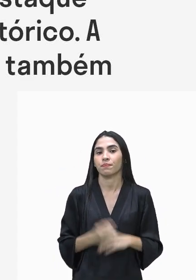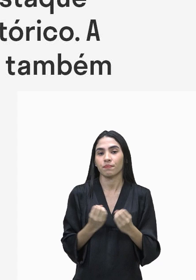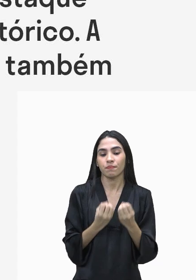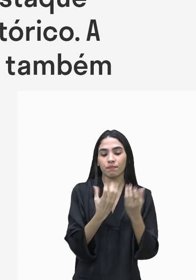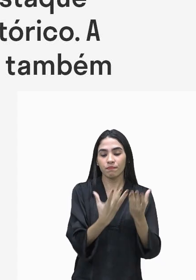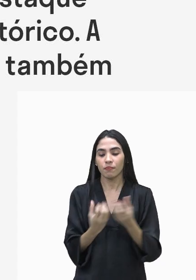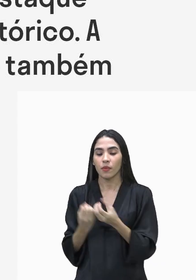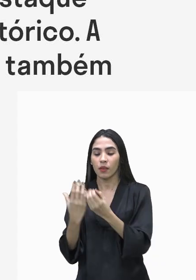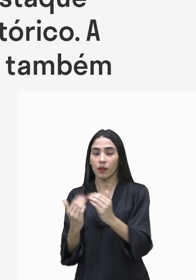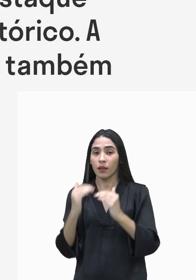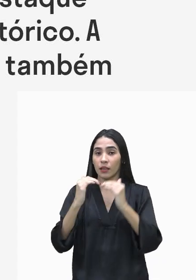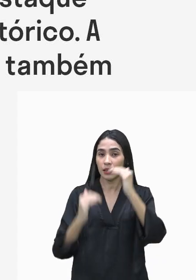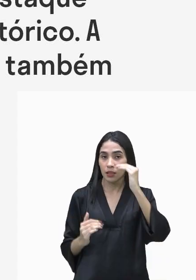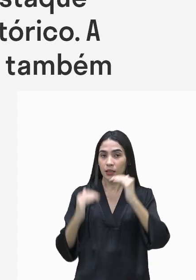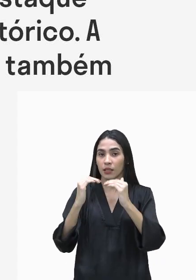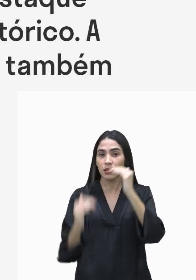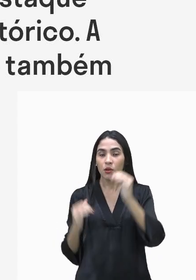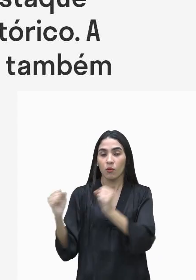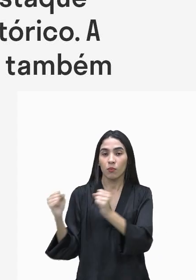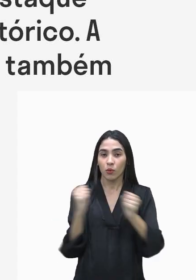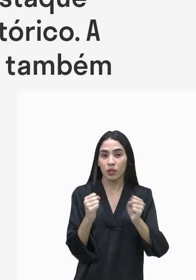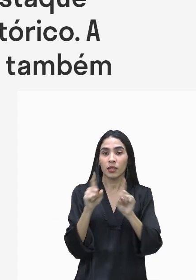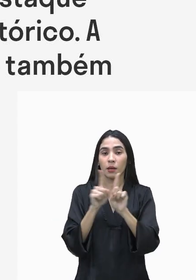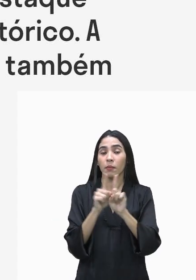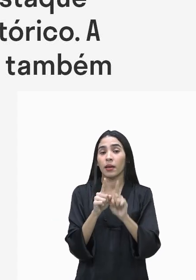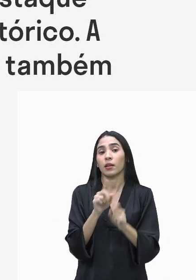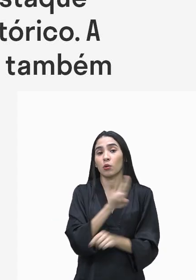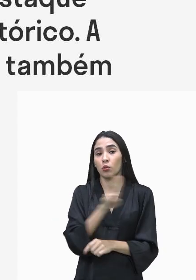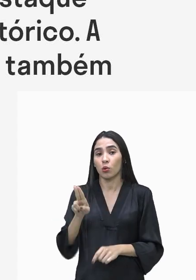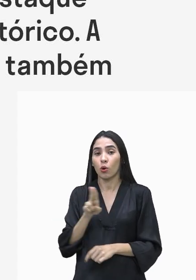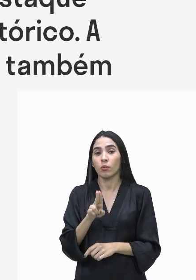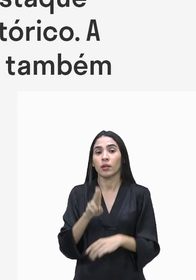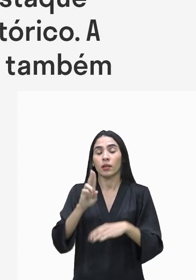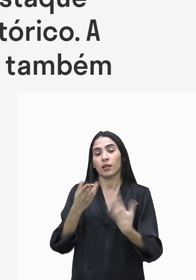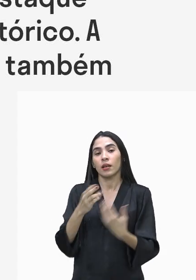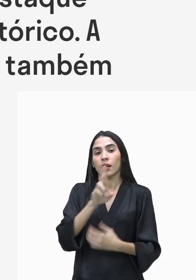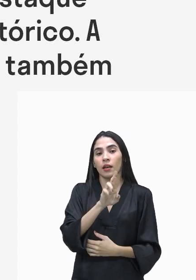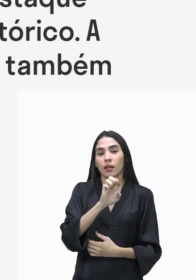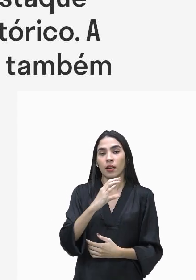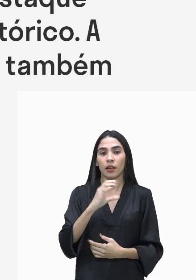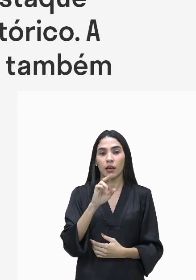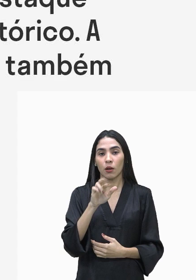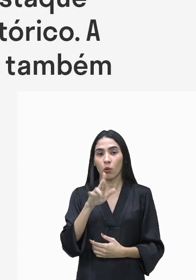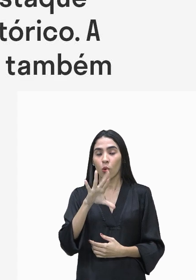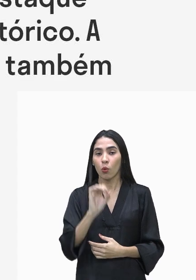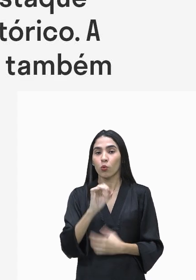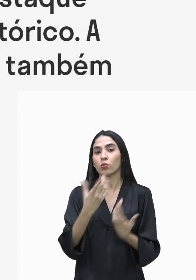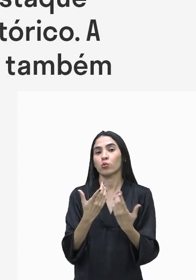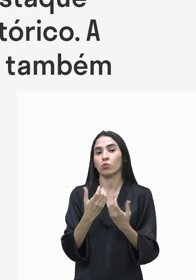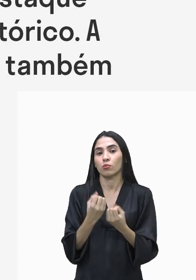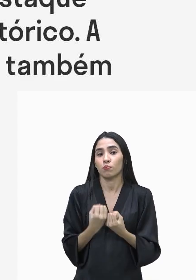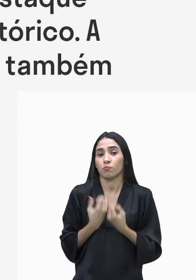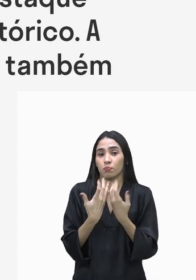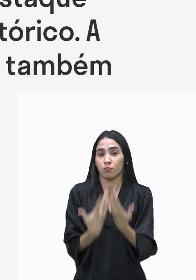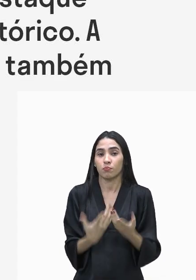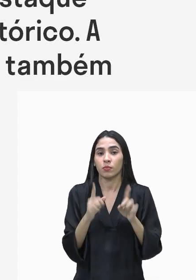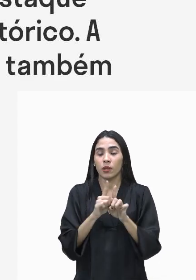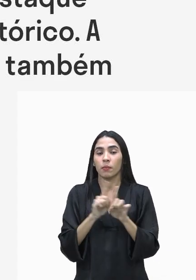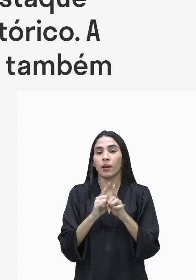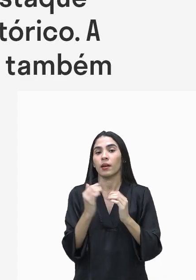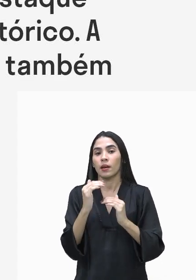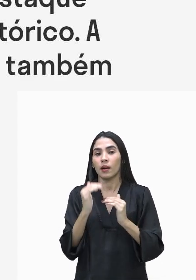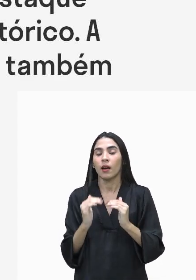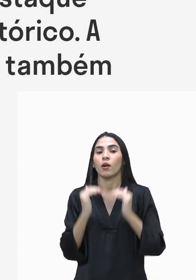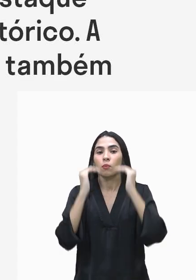desigual desses poderes, que também podemos chamar de recursos, consolida e reproduz a